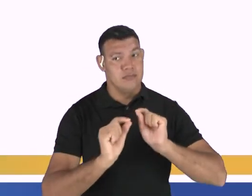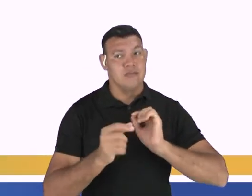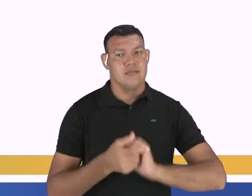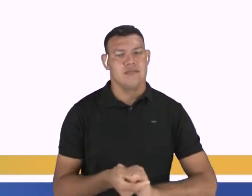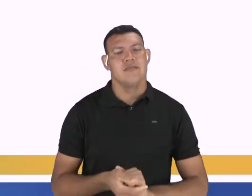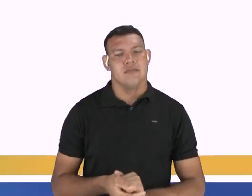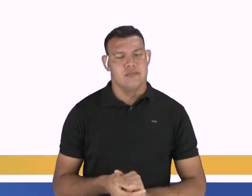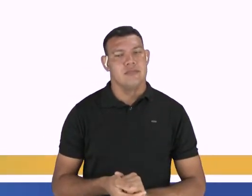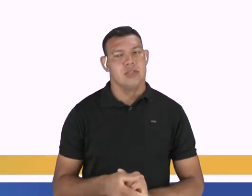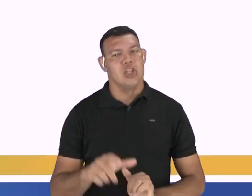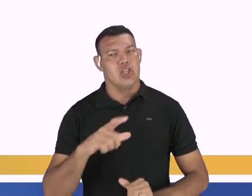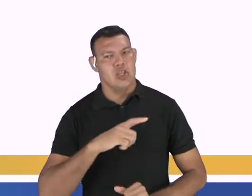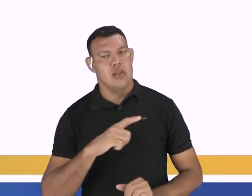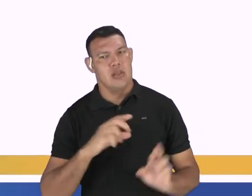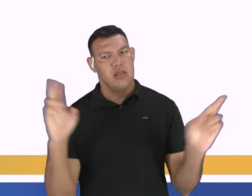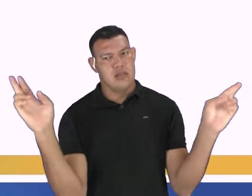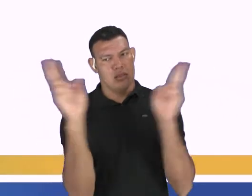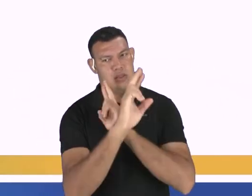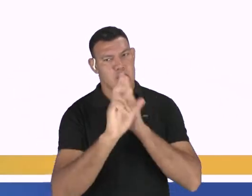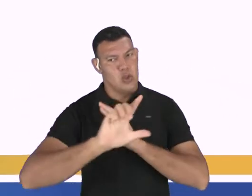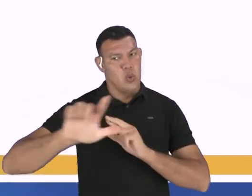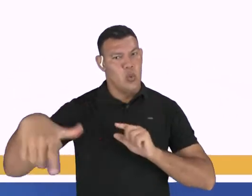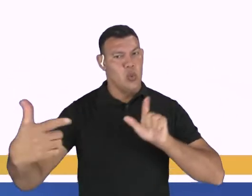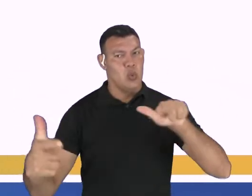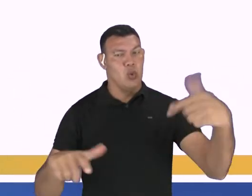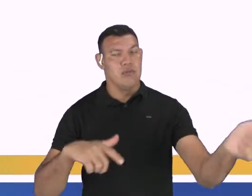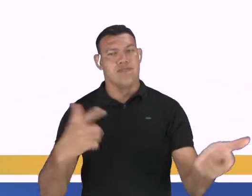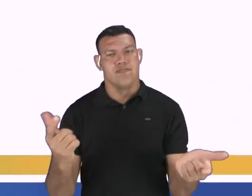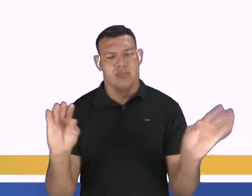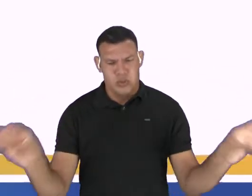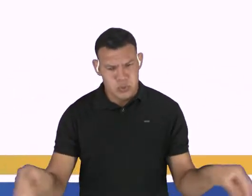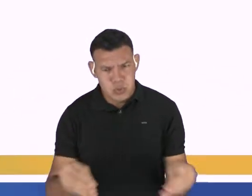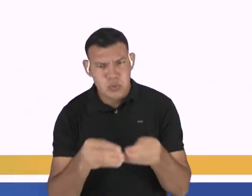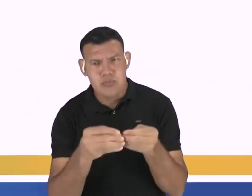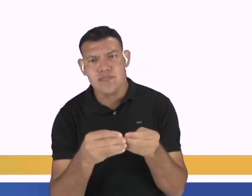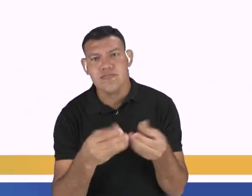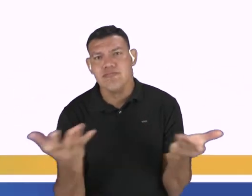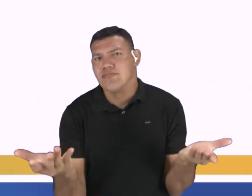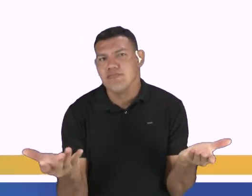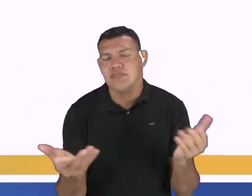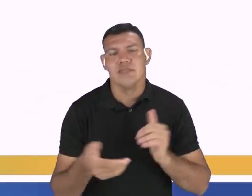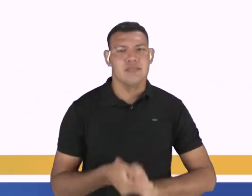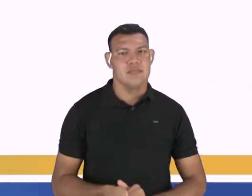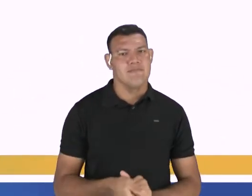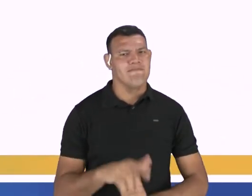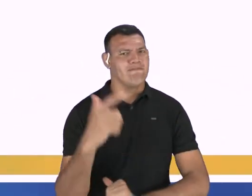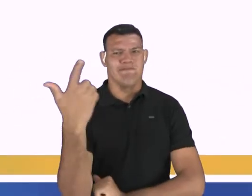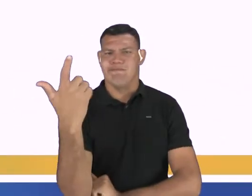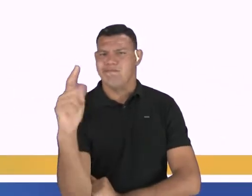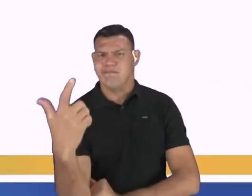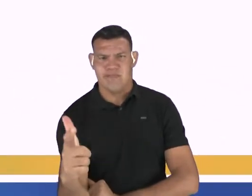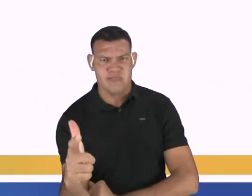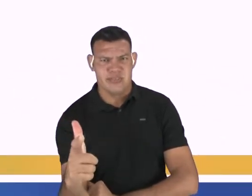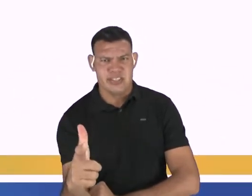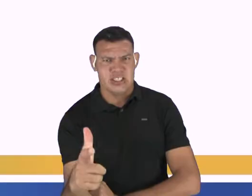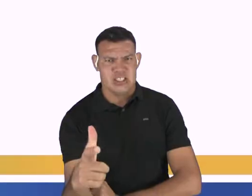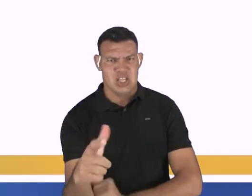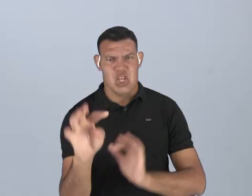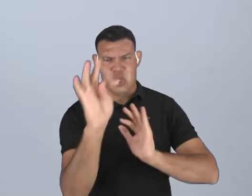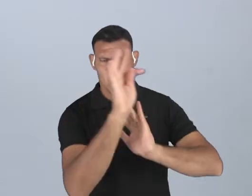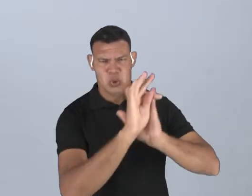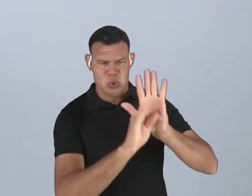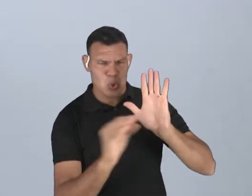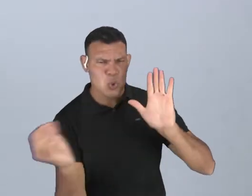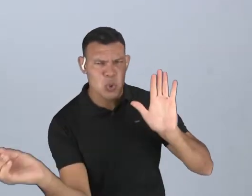outro. Resumidamente, o que ele quis dizer? Que não existe texto inédito, que